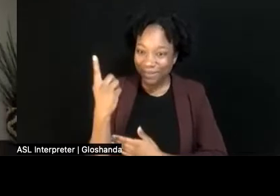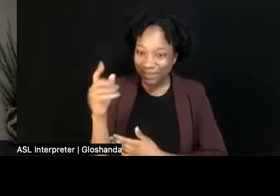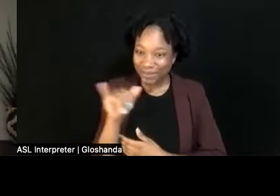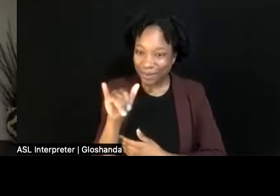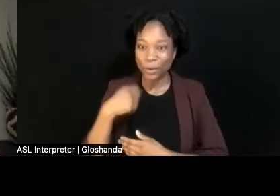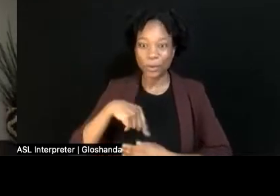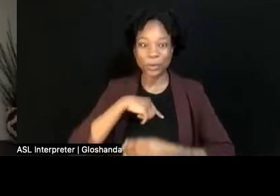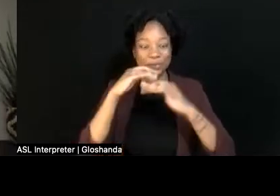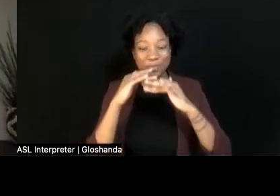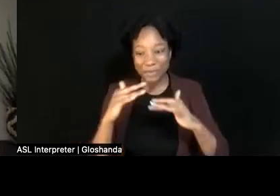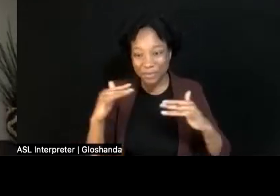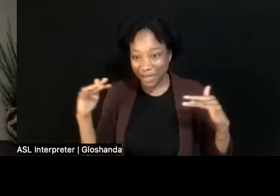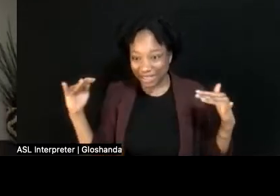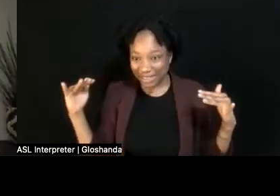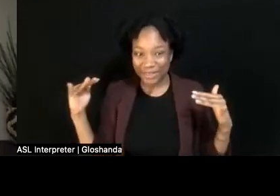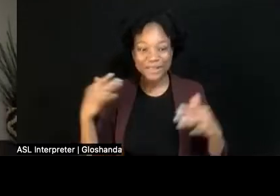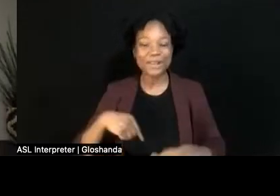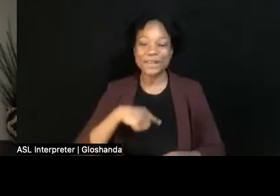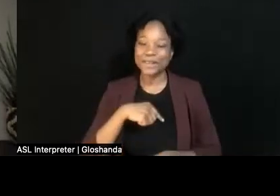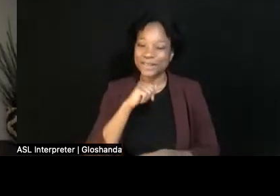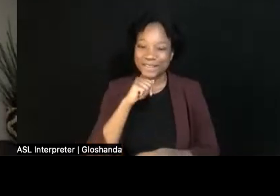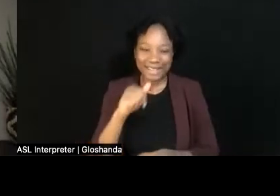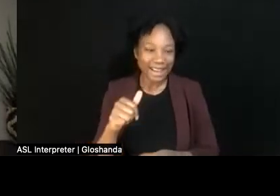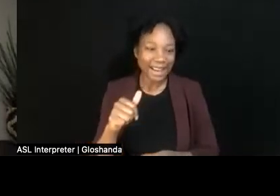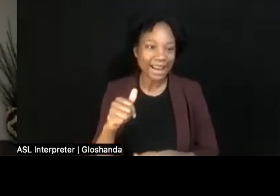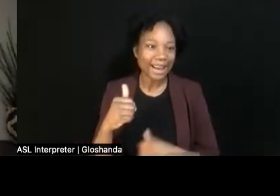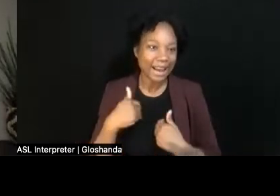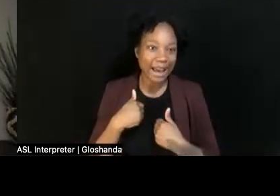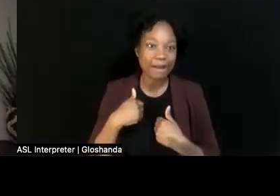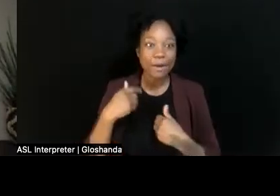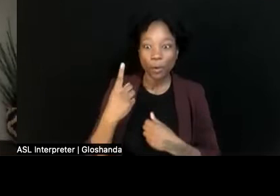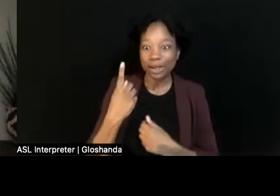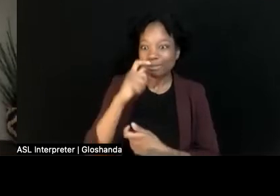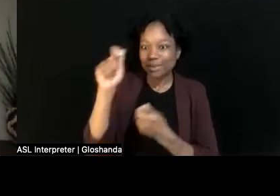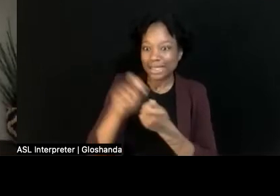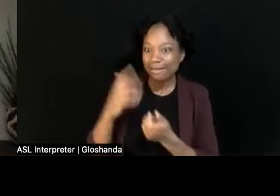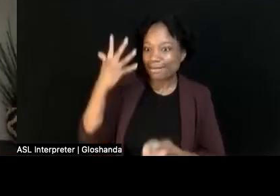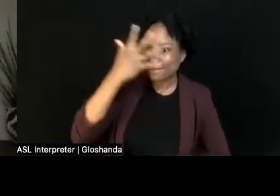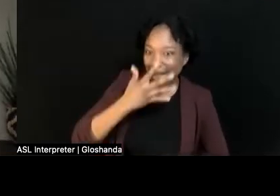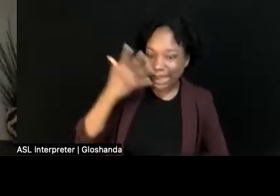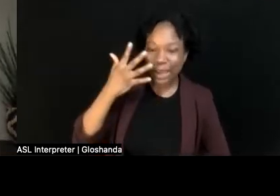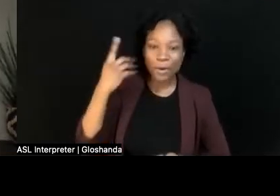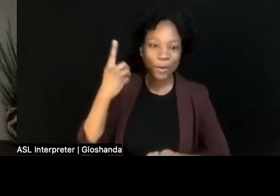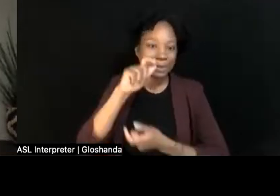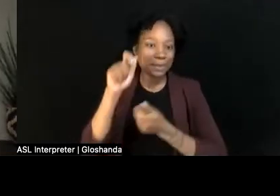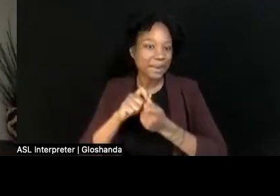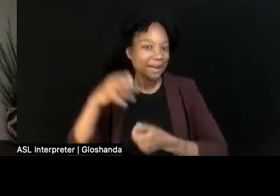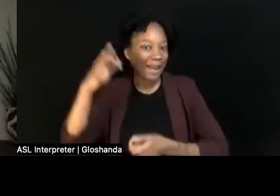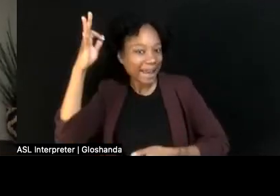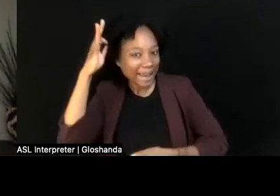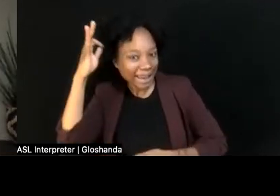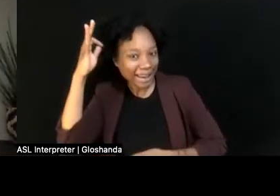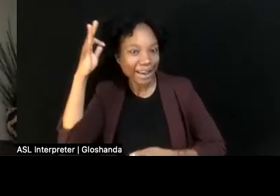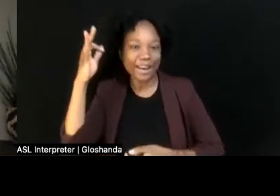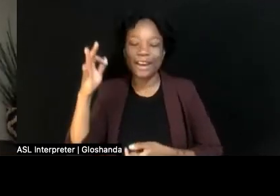diversos, nós não temos um rosto, não temos um cabelo que é indígena, nós temos